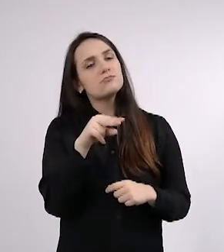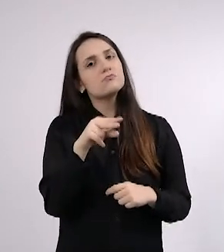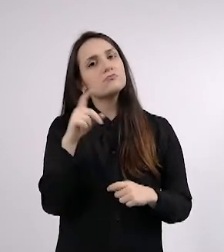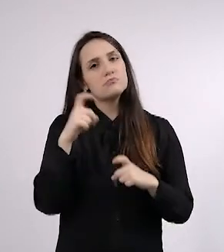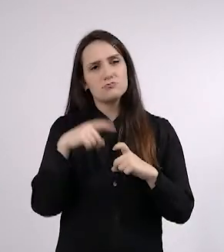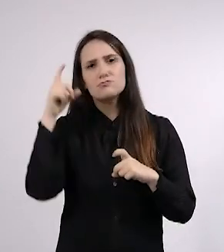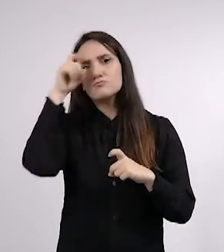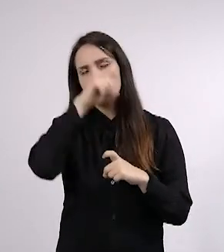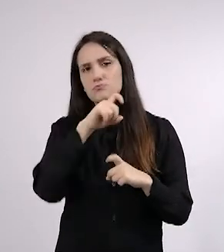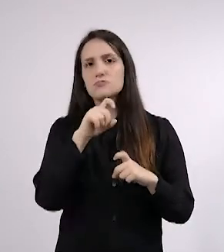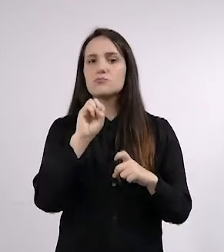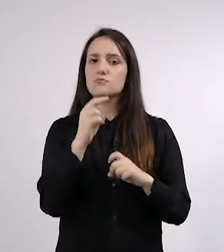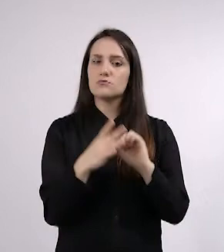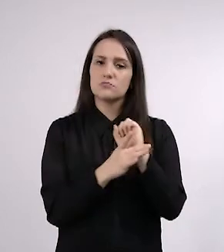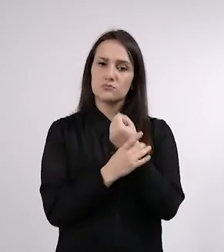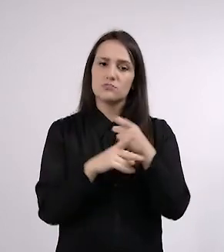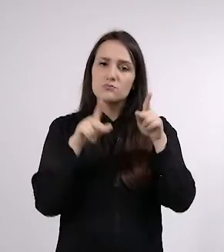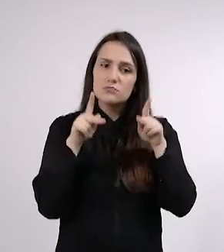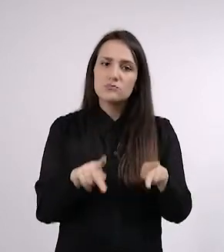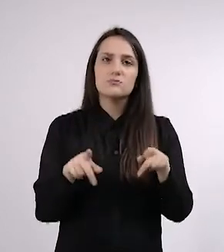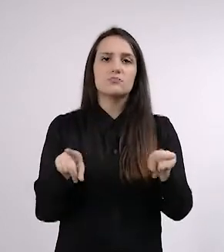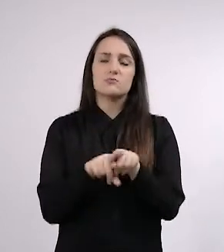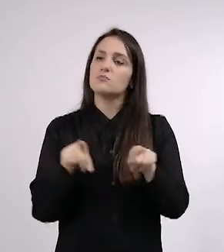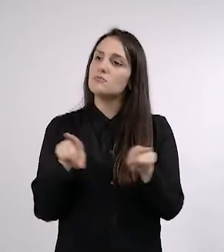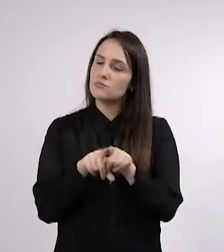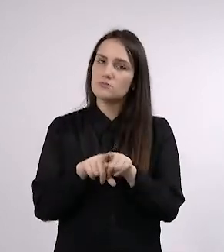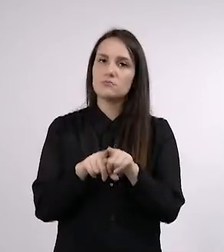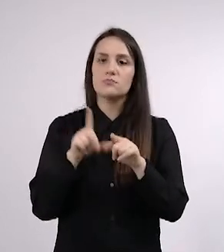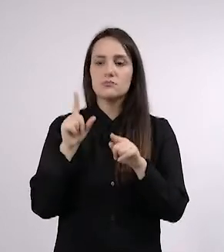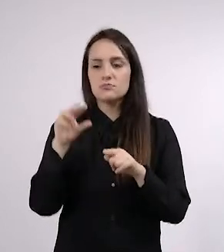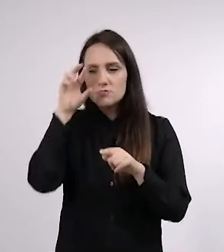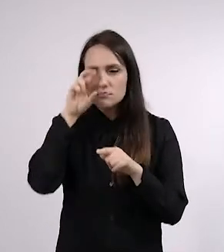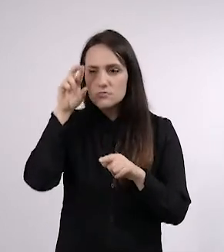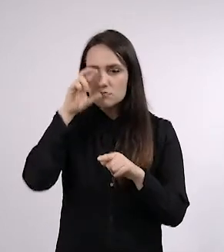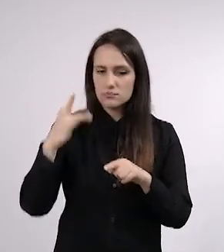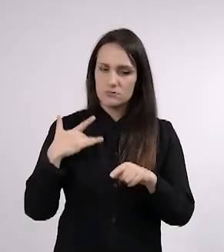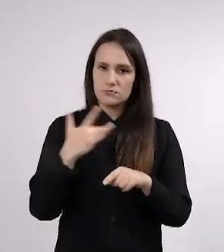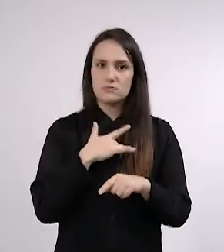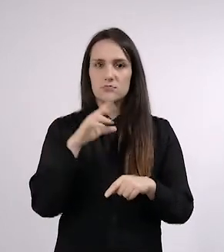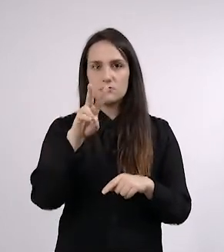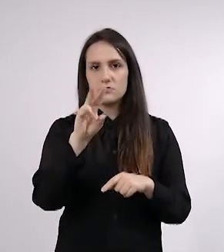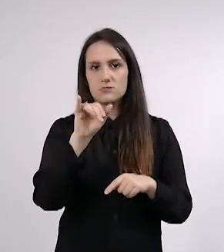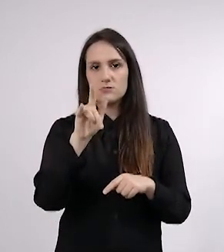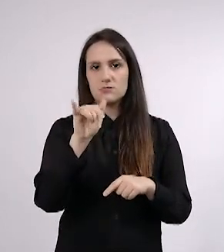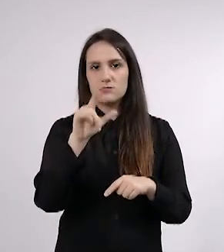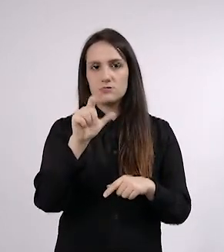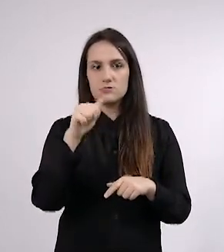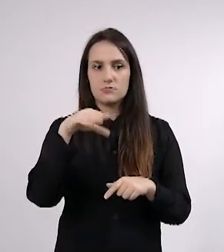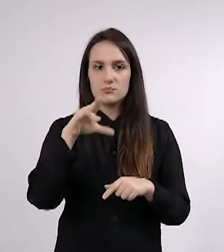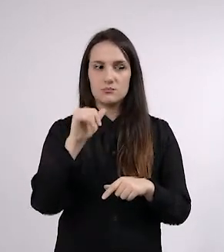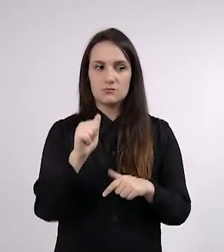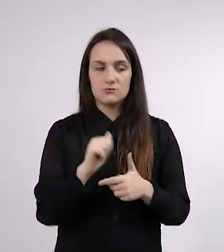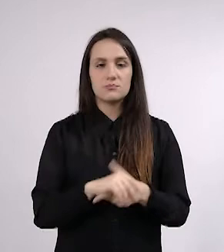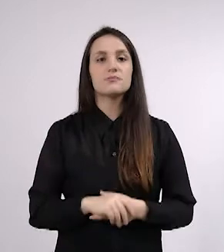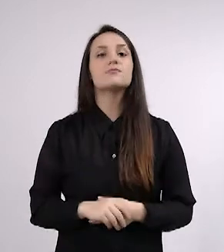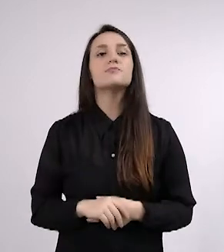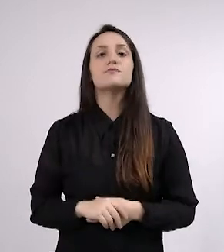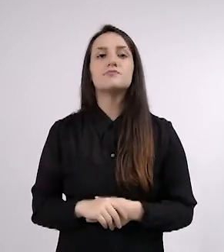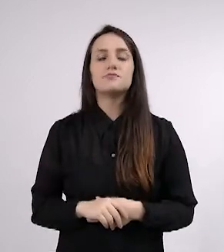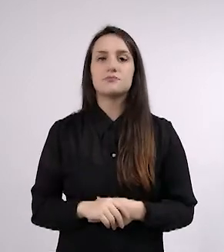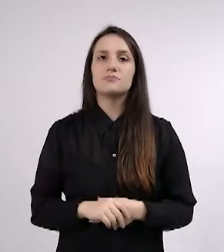situações muito difíceis da segurança pública, da saúde, da vigilância sanitária, pessoas de linha de frente do